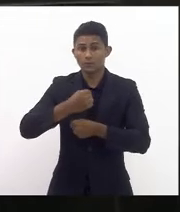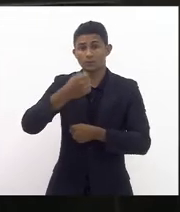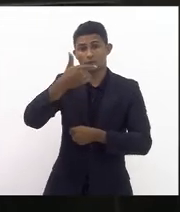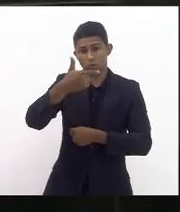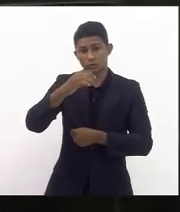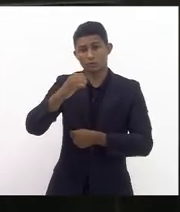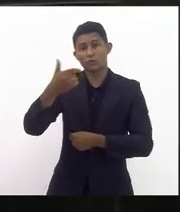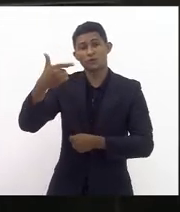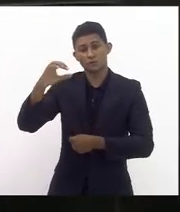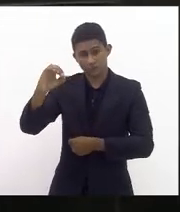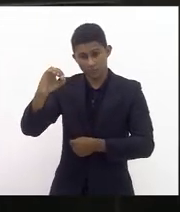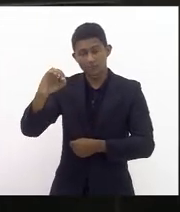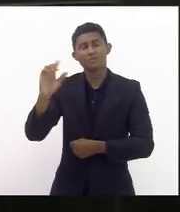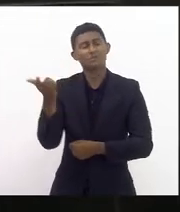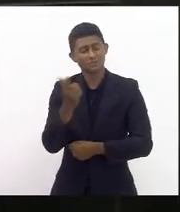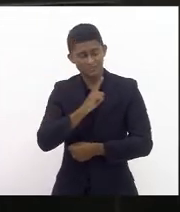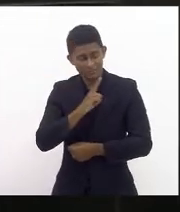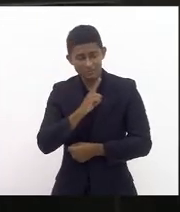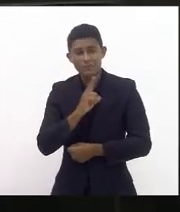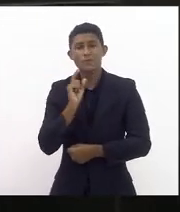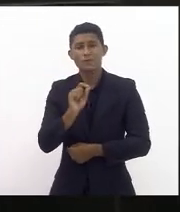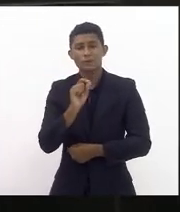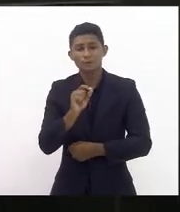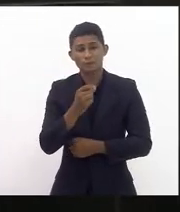chegou ao indicador de